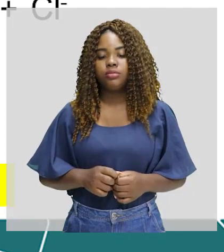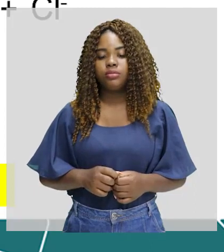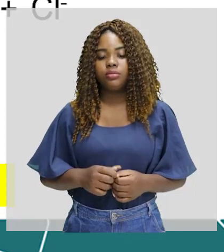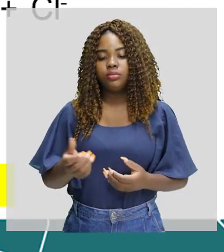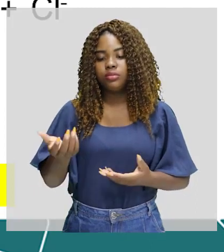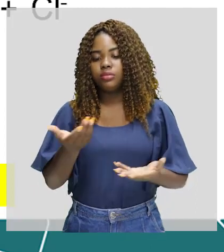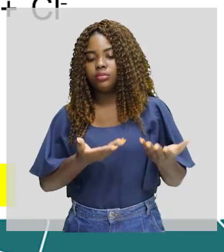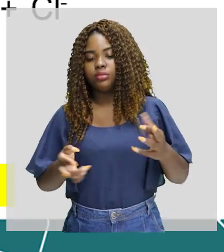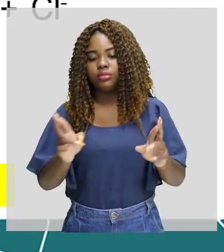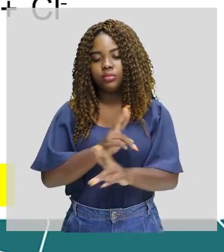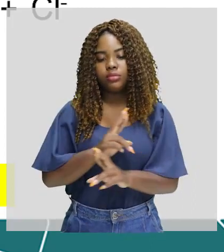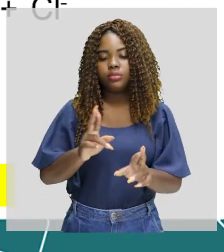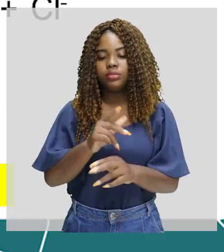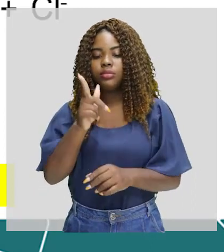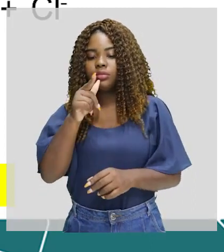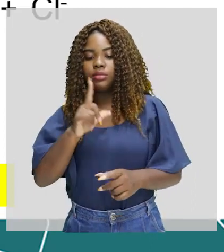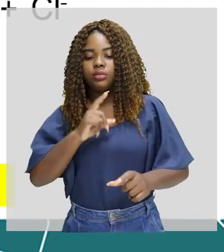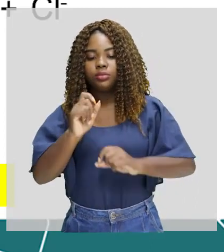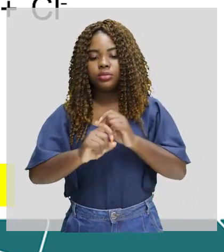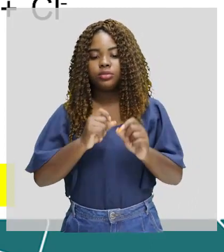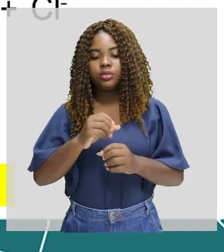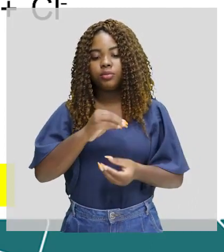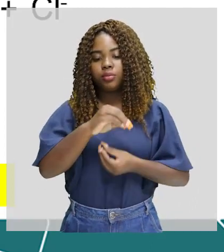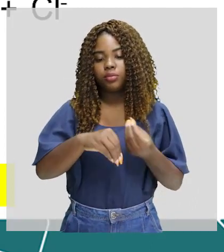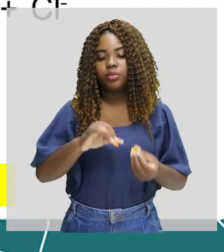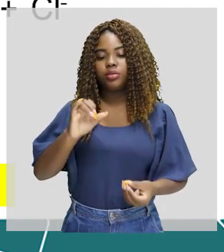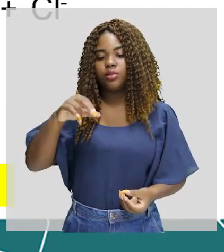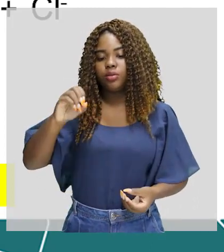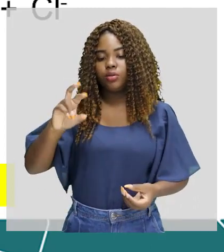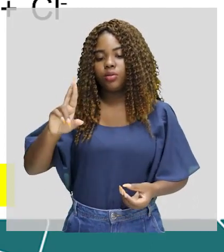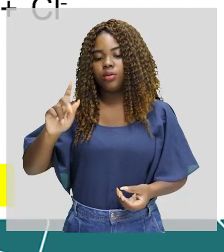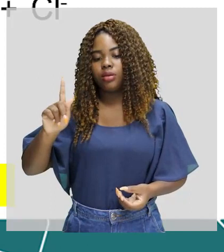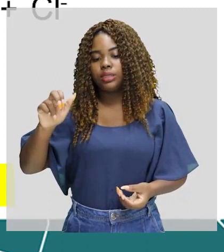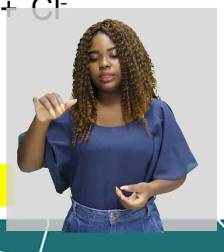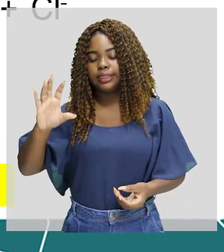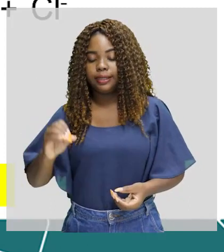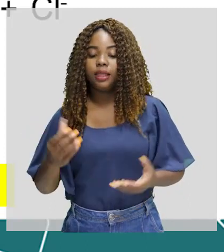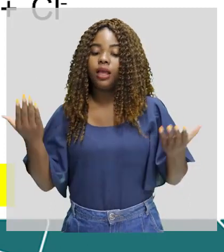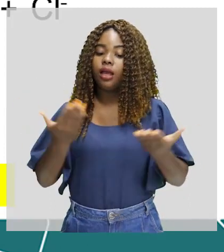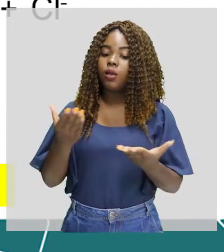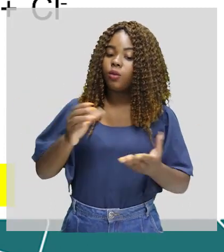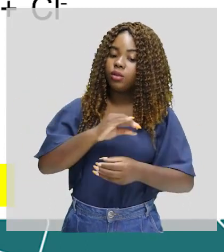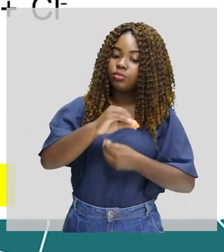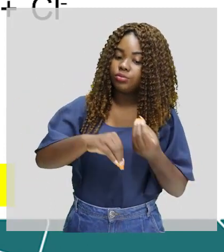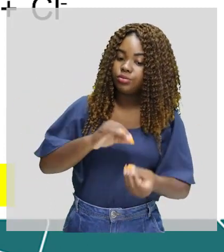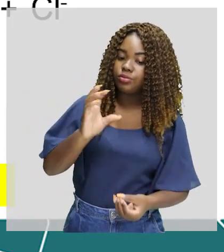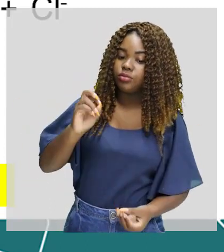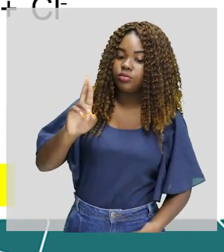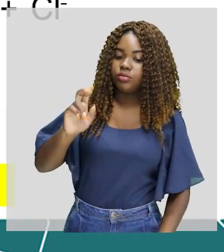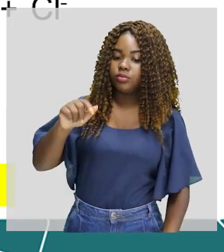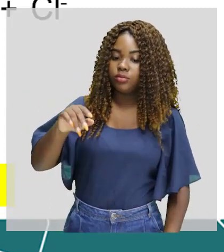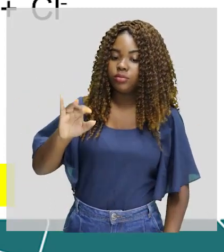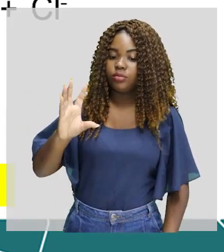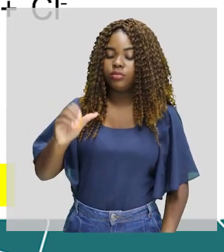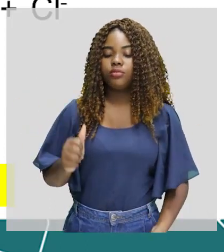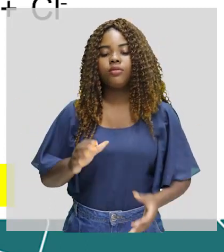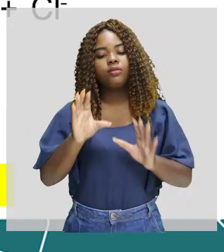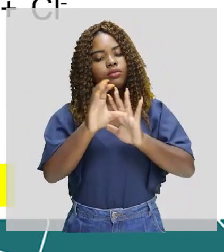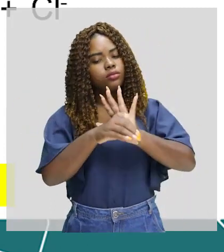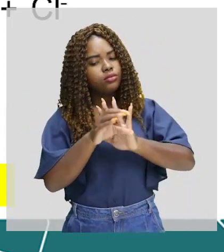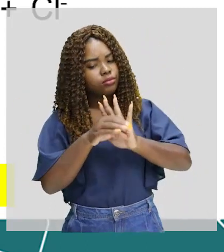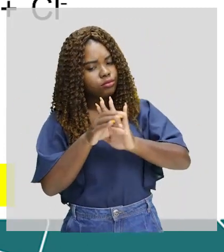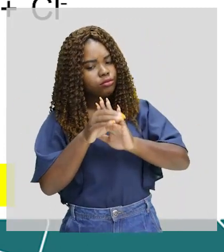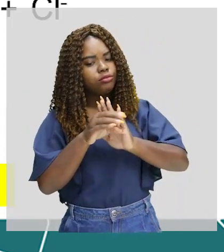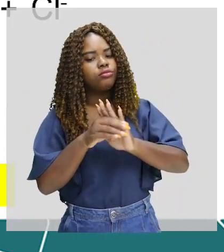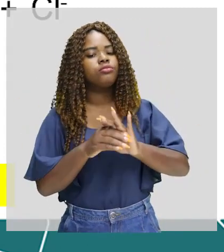substâncias inorgânicas. Agora, e com substâncias orgânicas? Esse conceito, né, a teoria